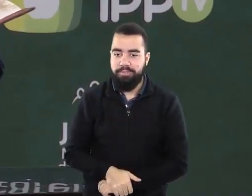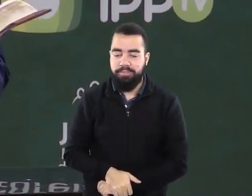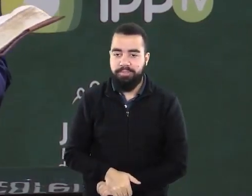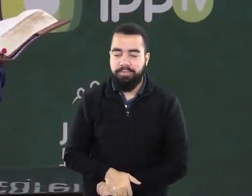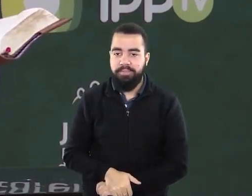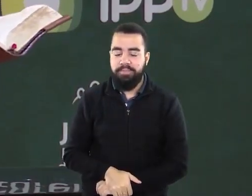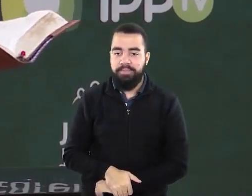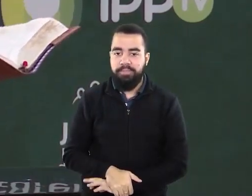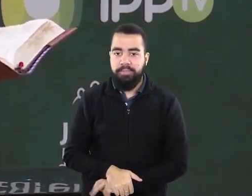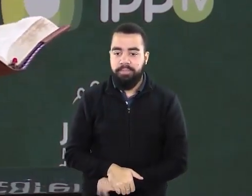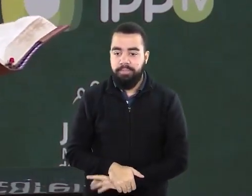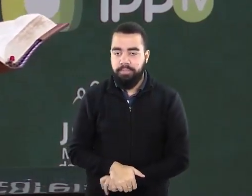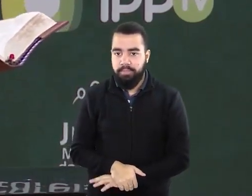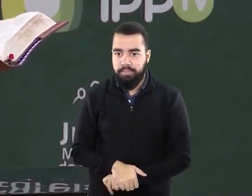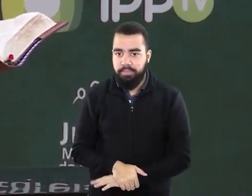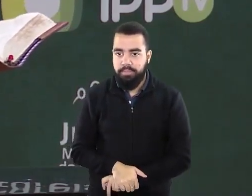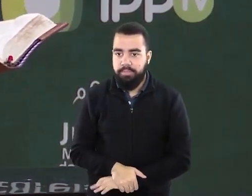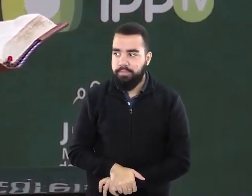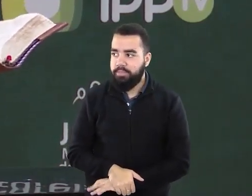Essa ideia é furada.